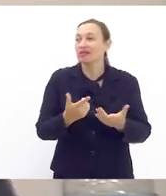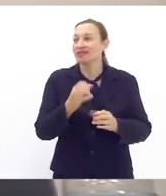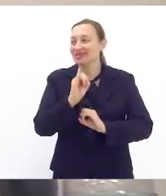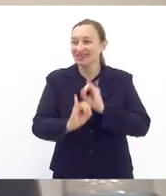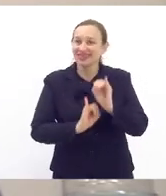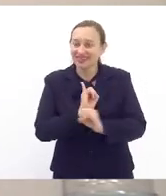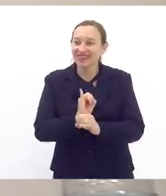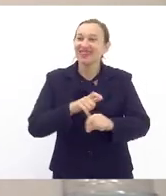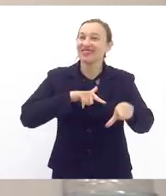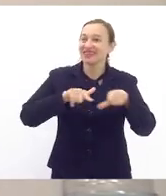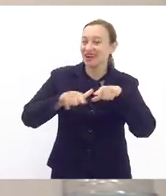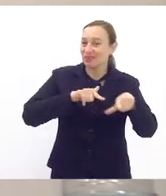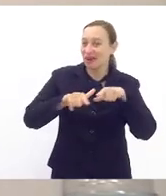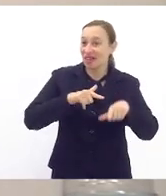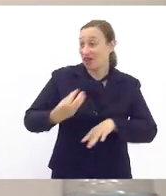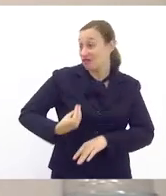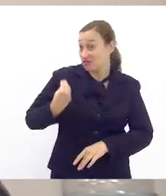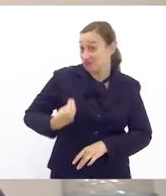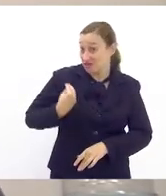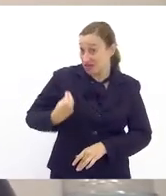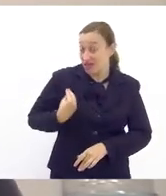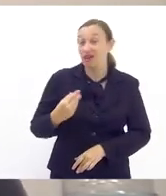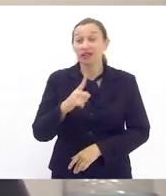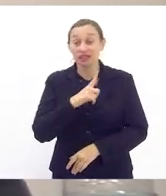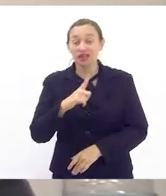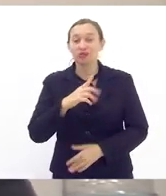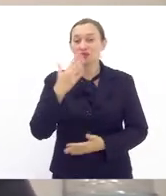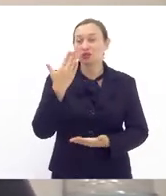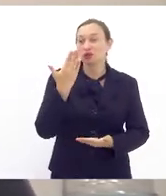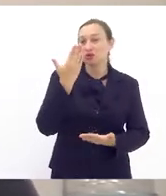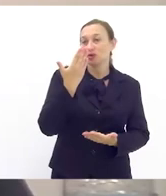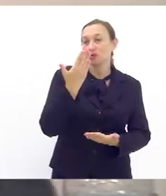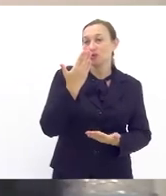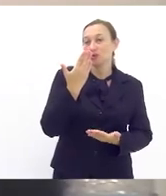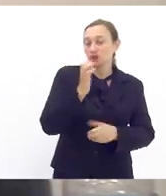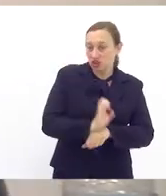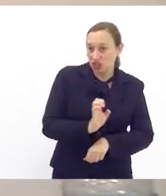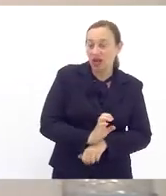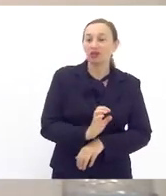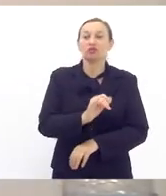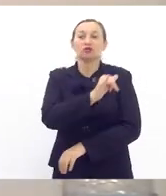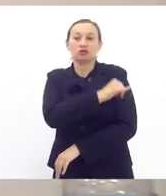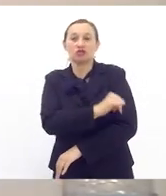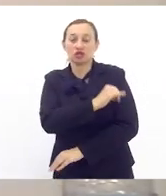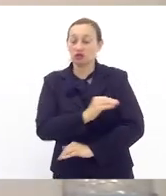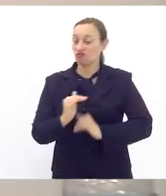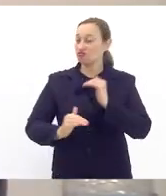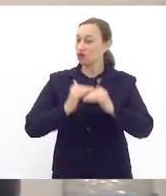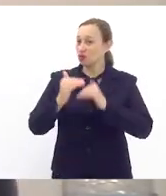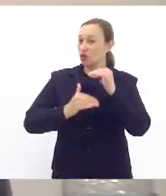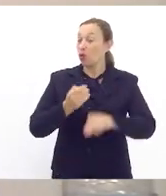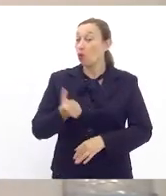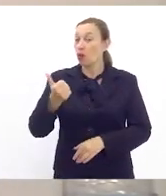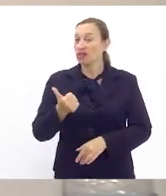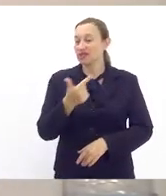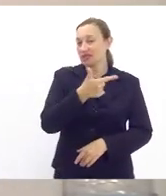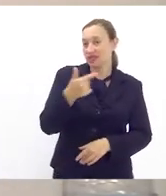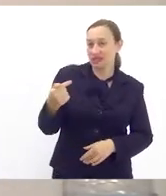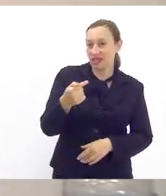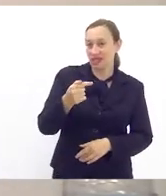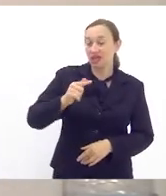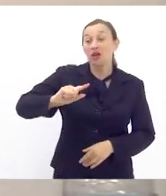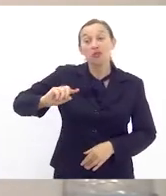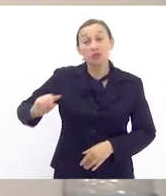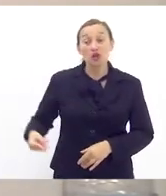viver nós termos no estado do Rio de Janeiro um estado desenvolvido com quase 17 milhões de